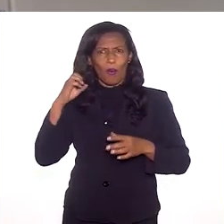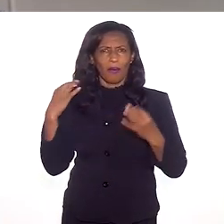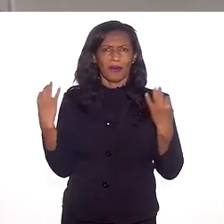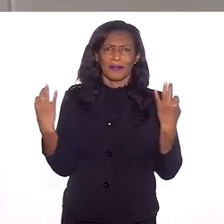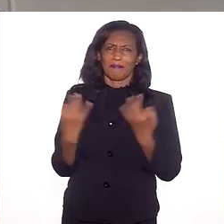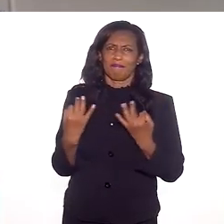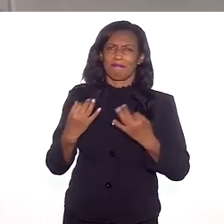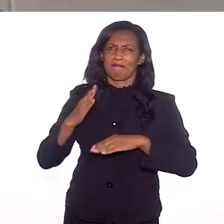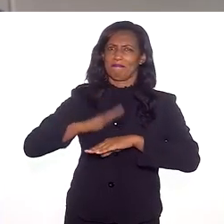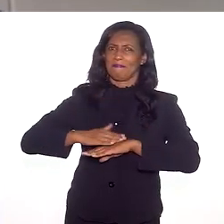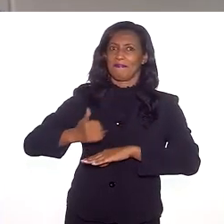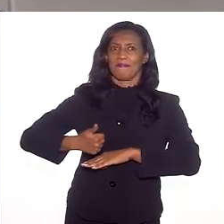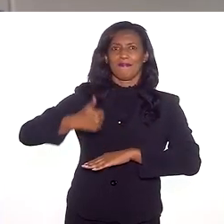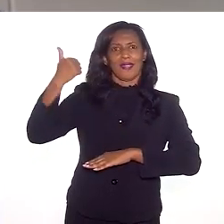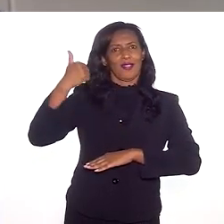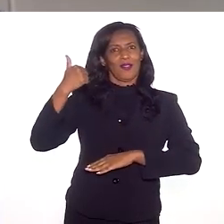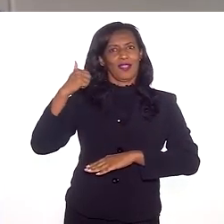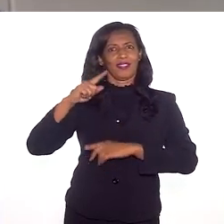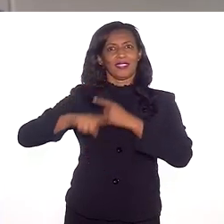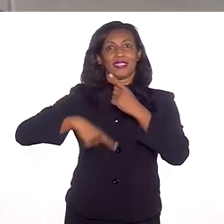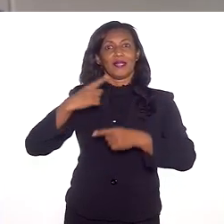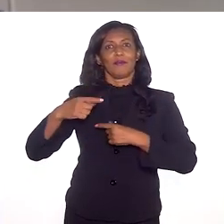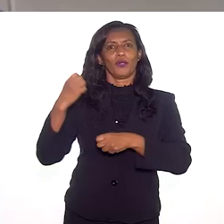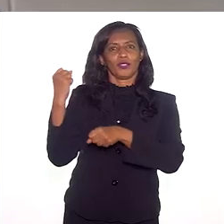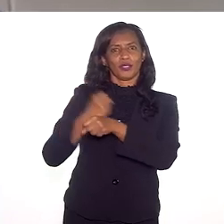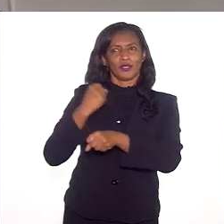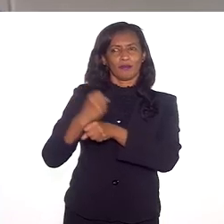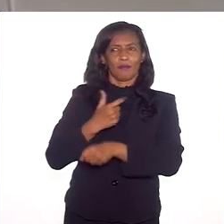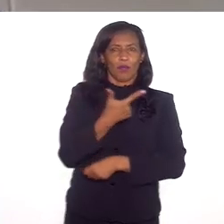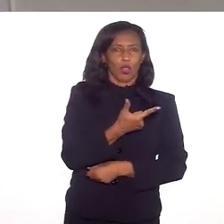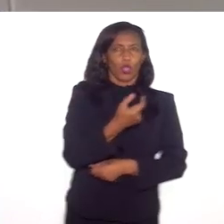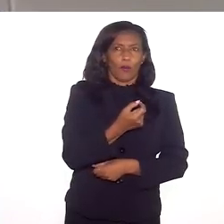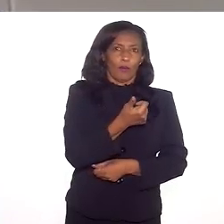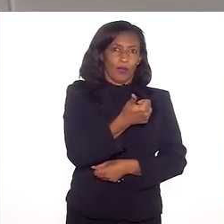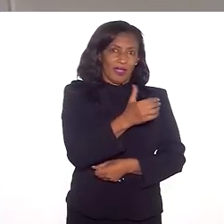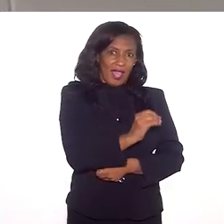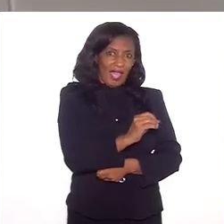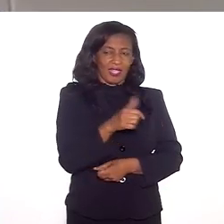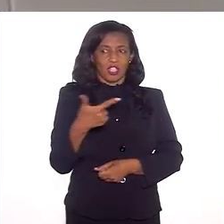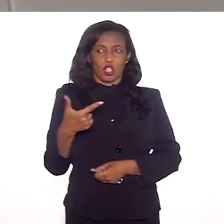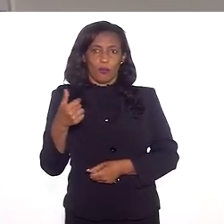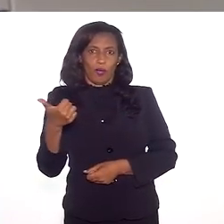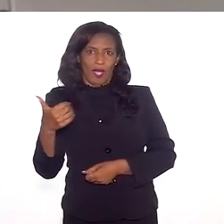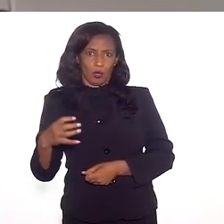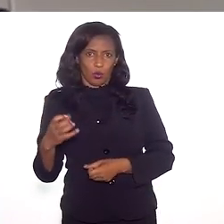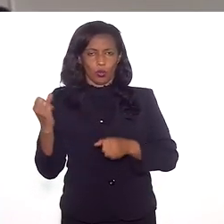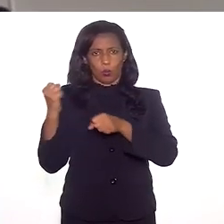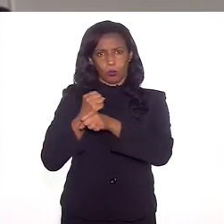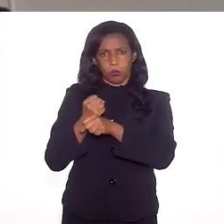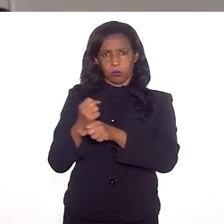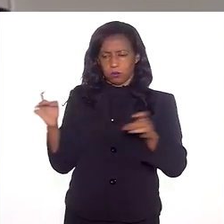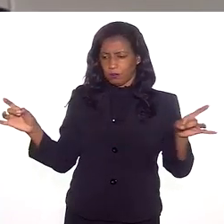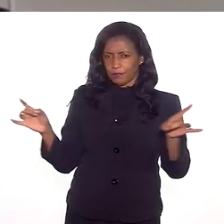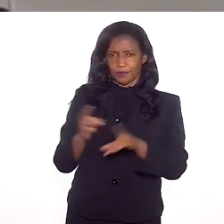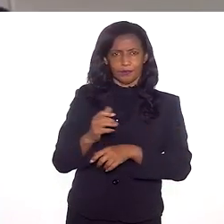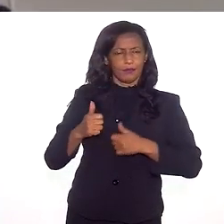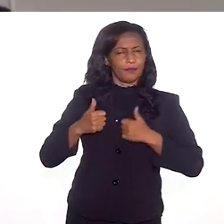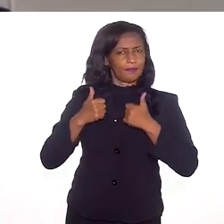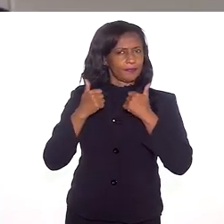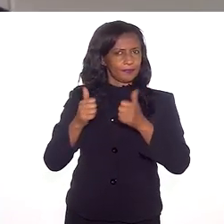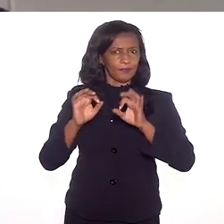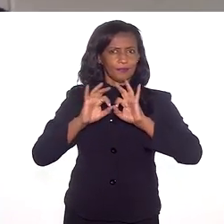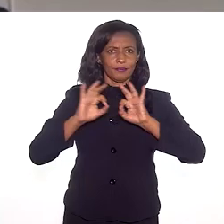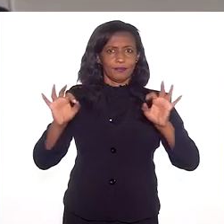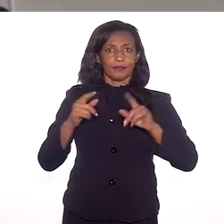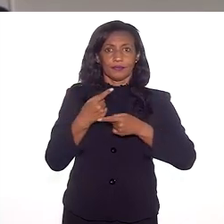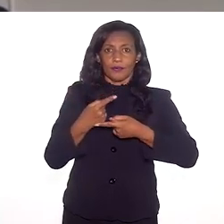ainda ficou melhor ainda a partir da obra que foi realizada entre 2010 e 2014. Então, assim, por exemplo, música